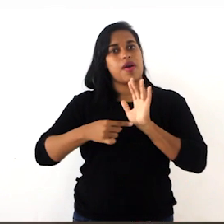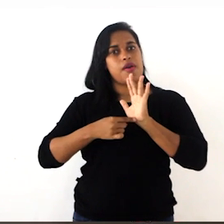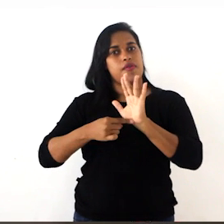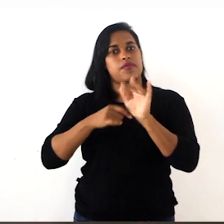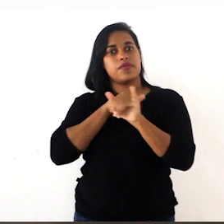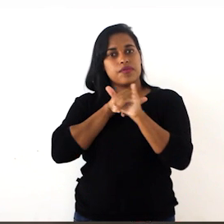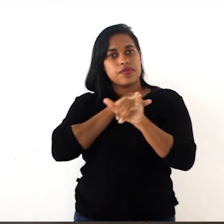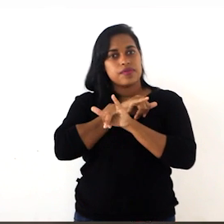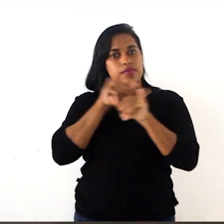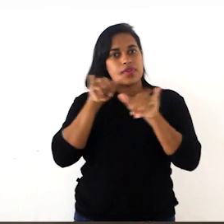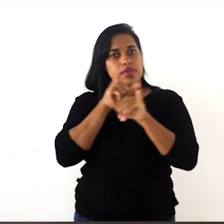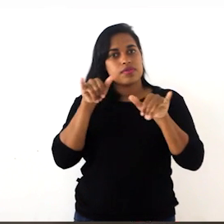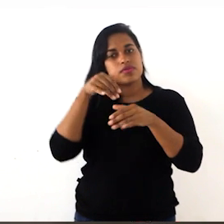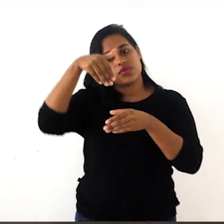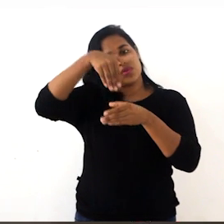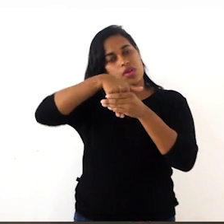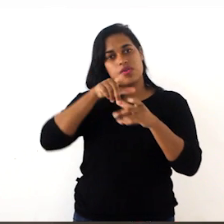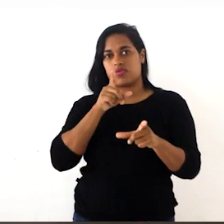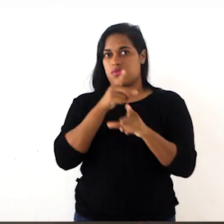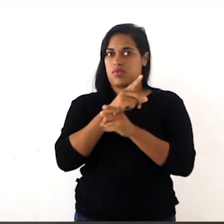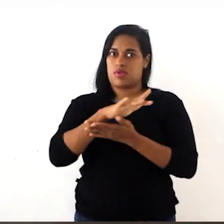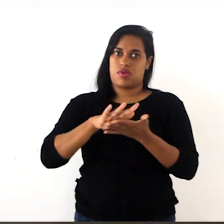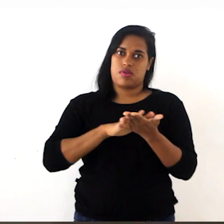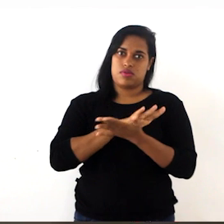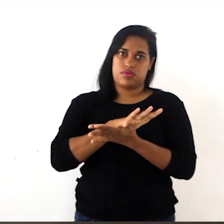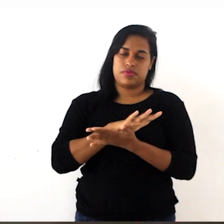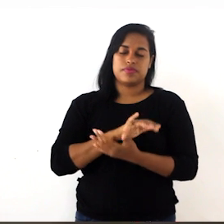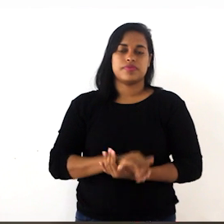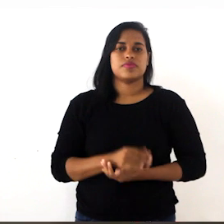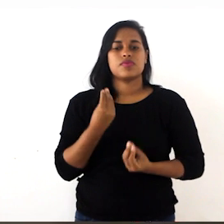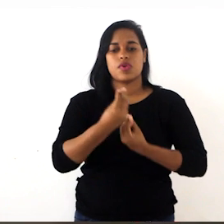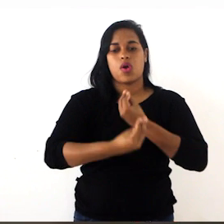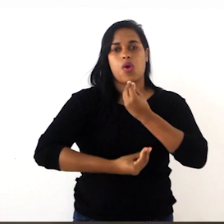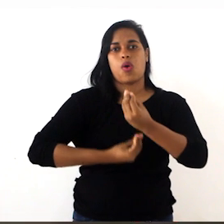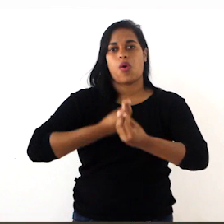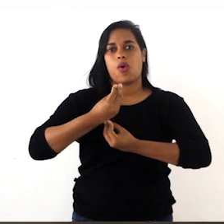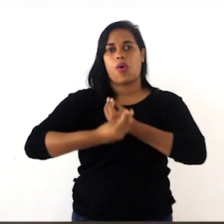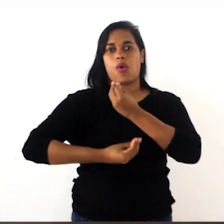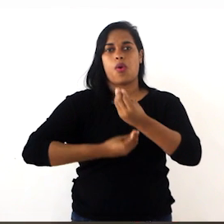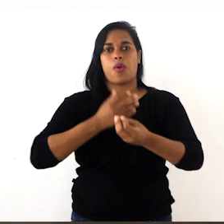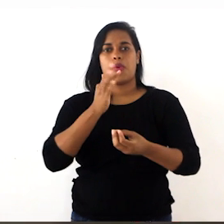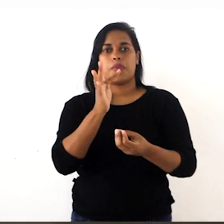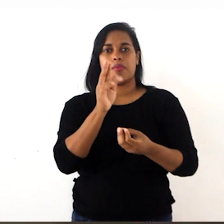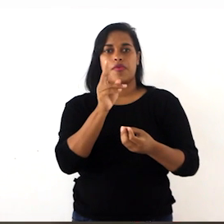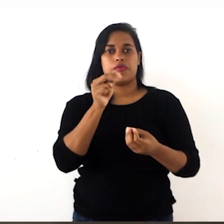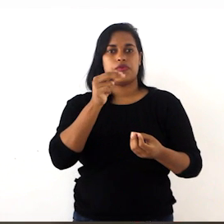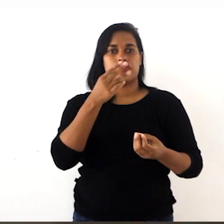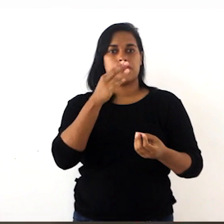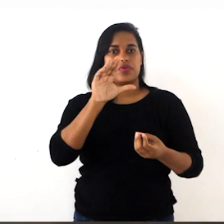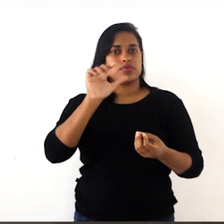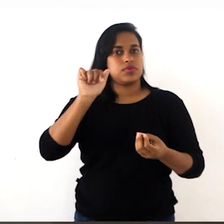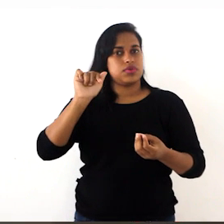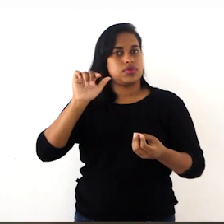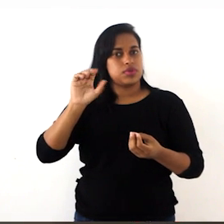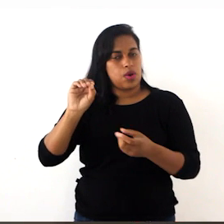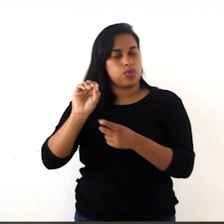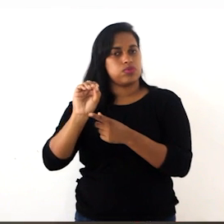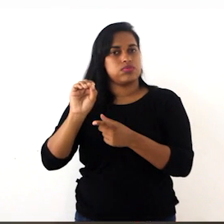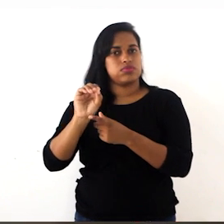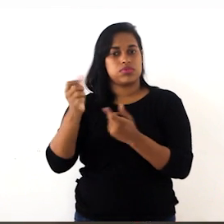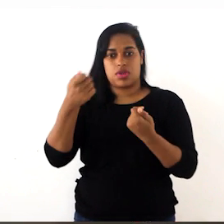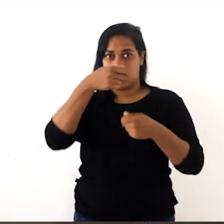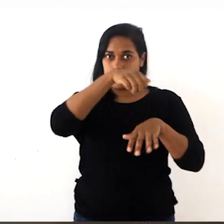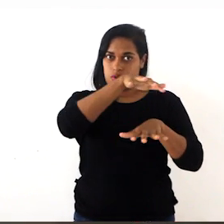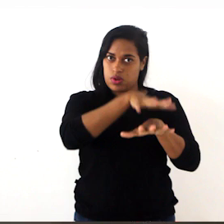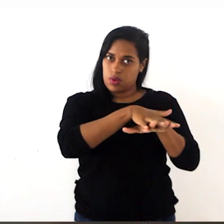que o arquivo não foi encontrado. Então, como a nossa função soma, vamos colocar aqui